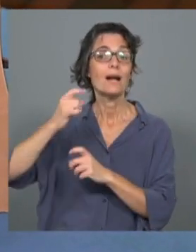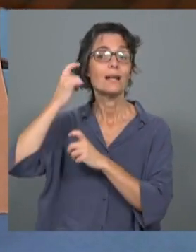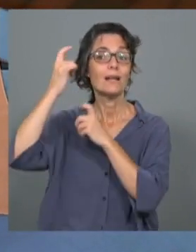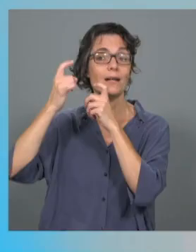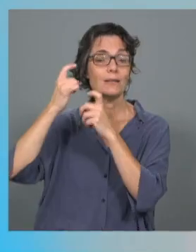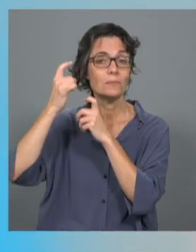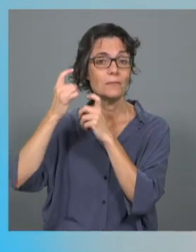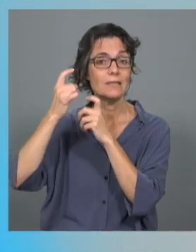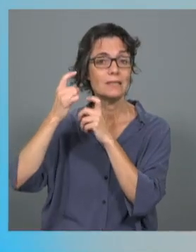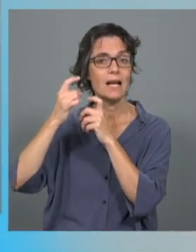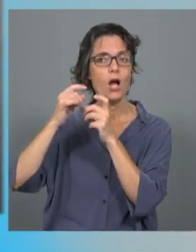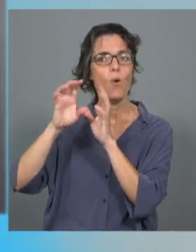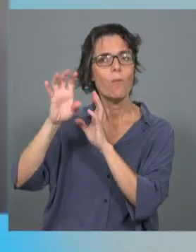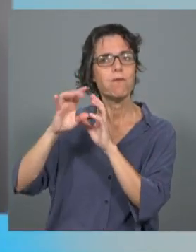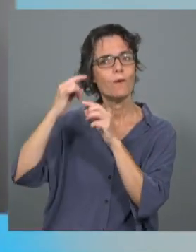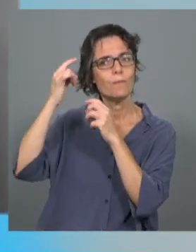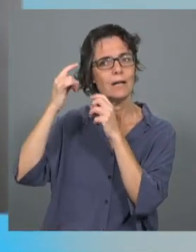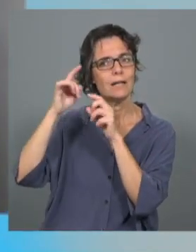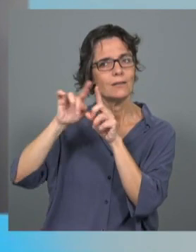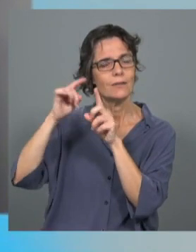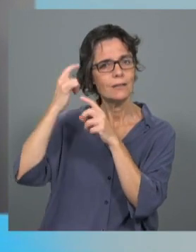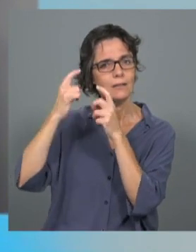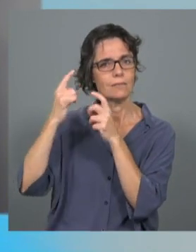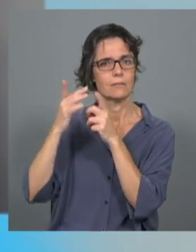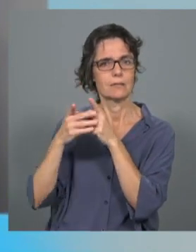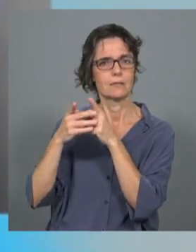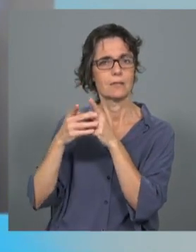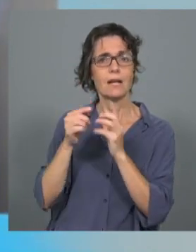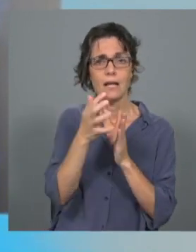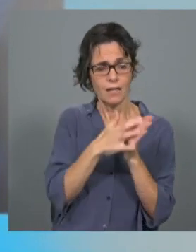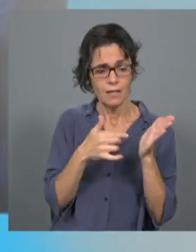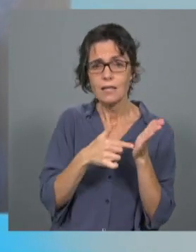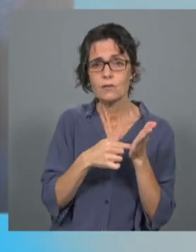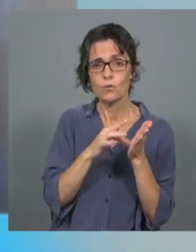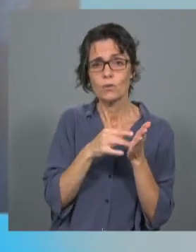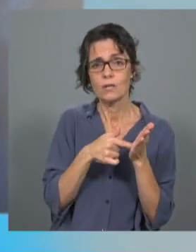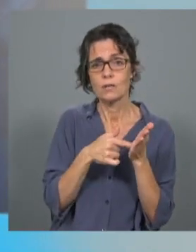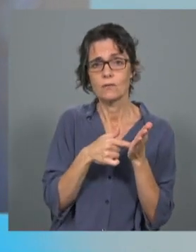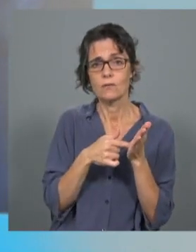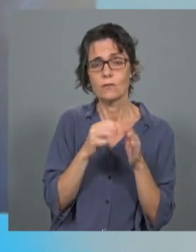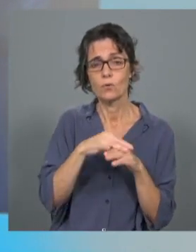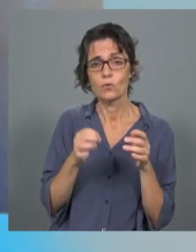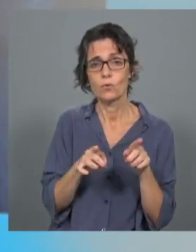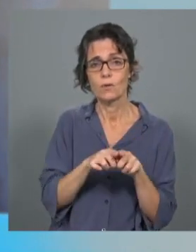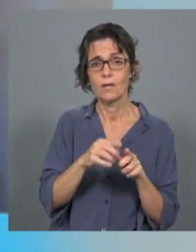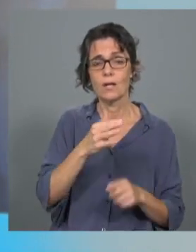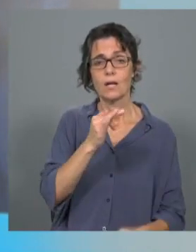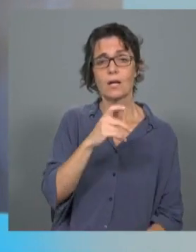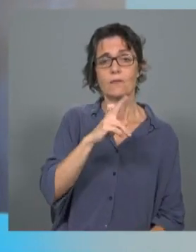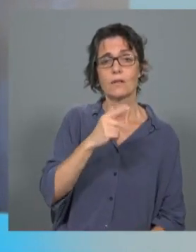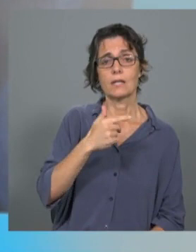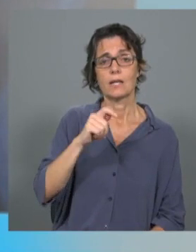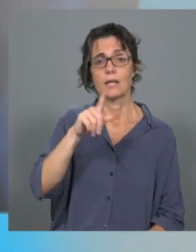diferente. Isto não é mais um documento. Este documento sobre a fraternidade, a Fratelli Tutti e a Laudato